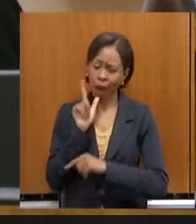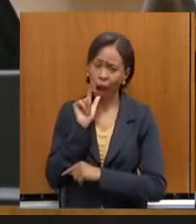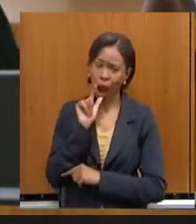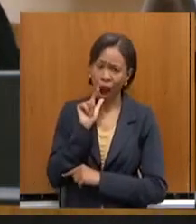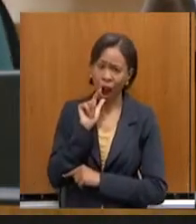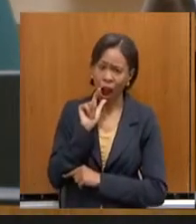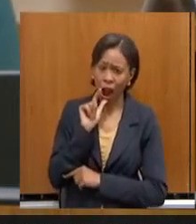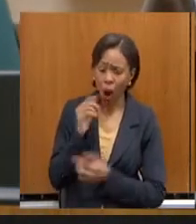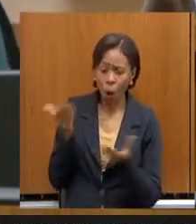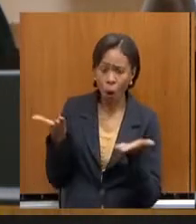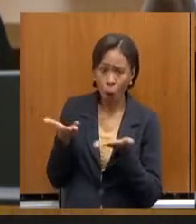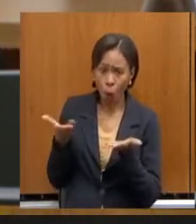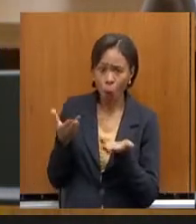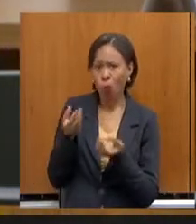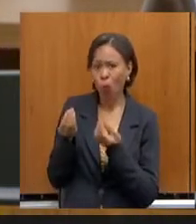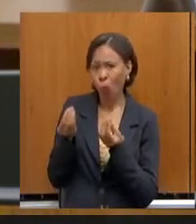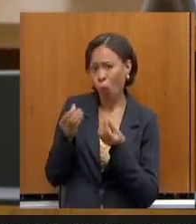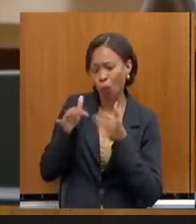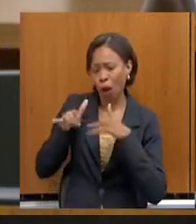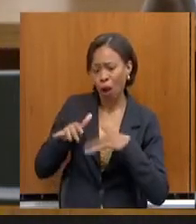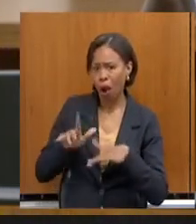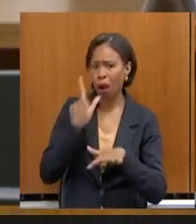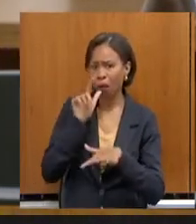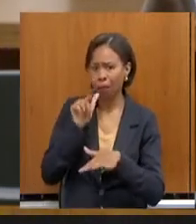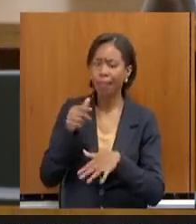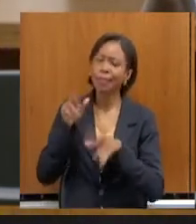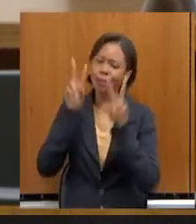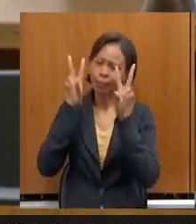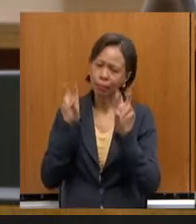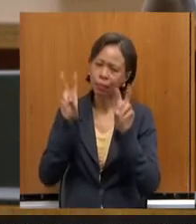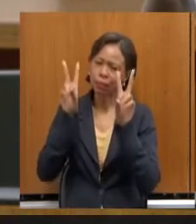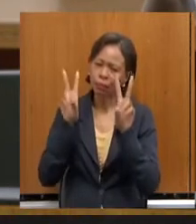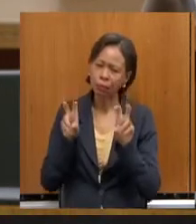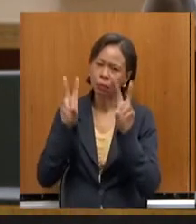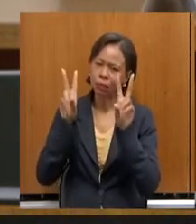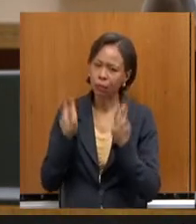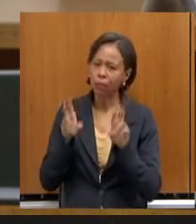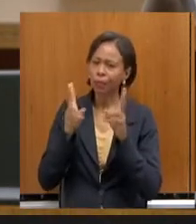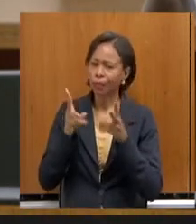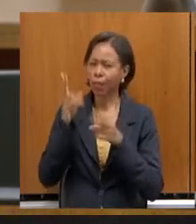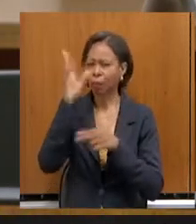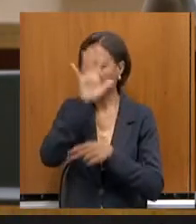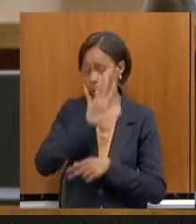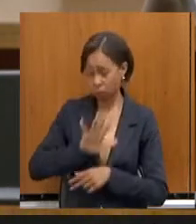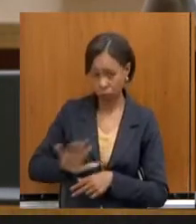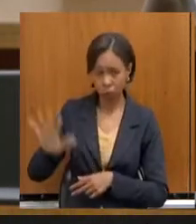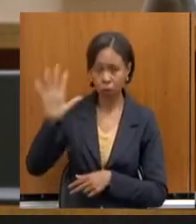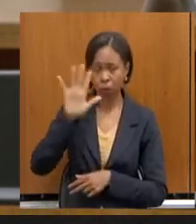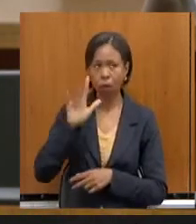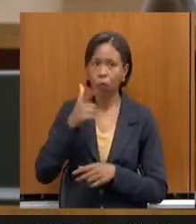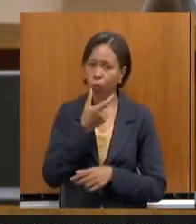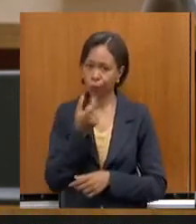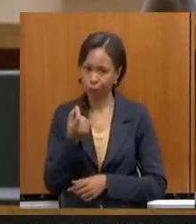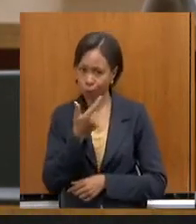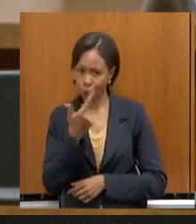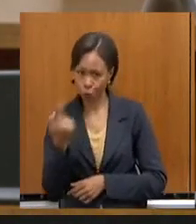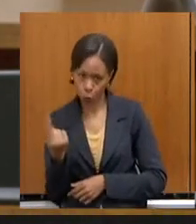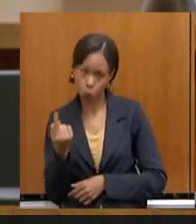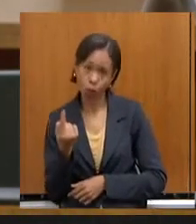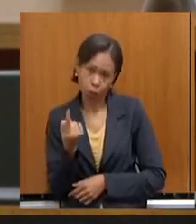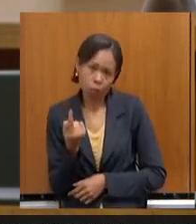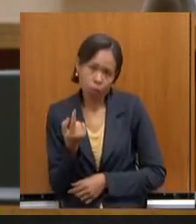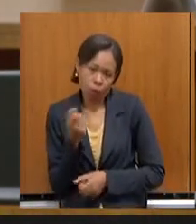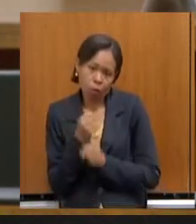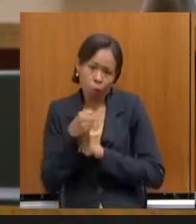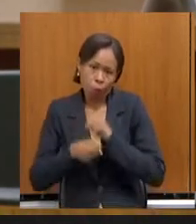que é de fato é tema constante na mídia Nacional o ano de 2020 um nós estamos vivendo ano atípico